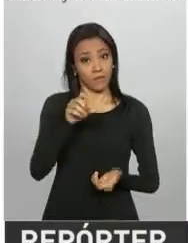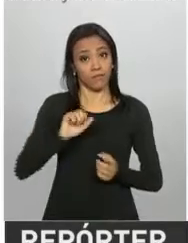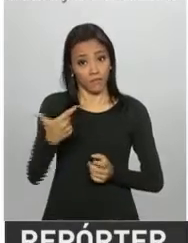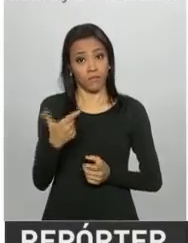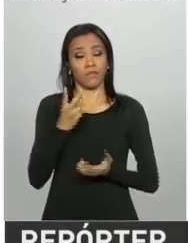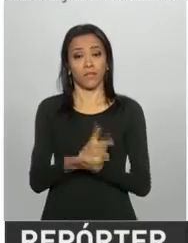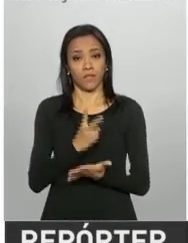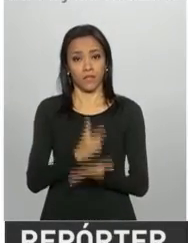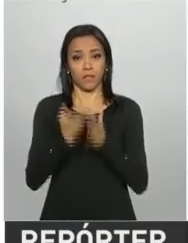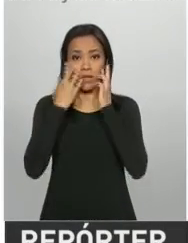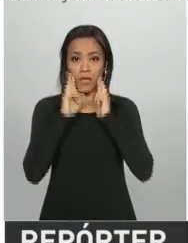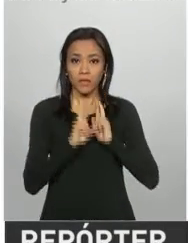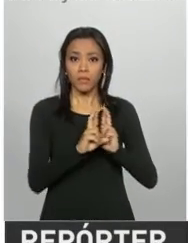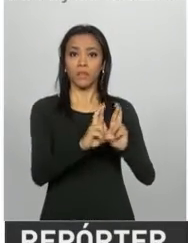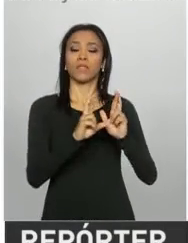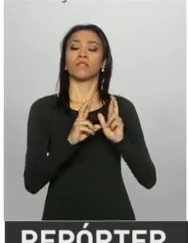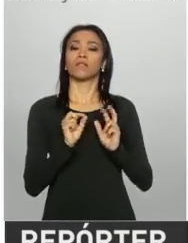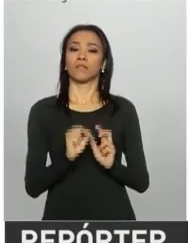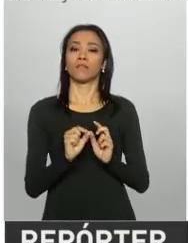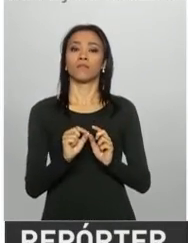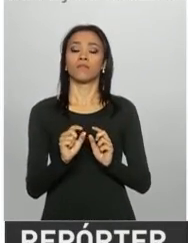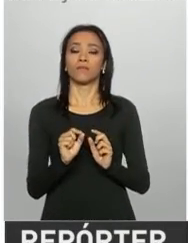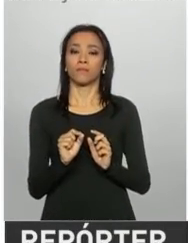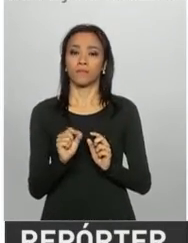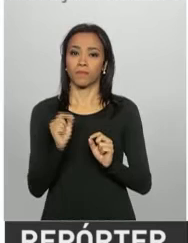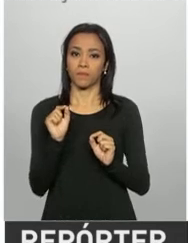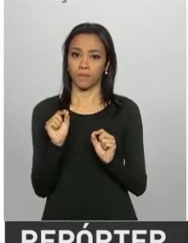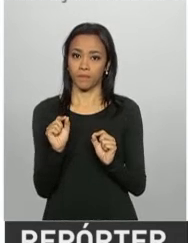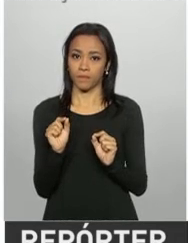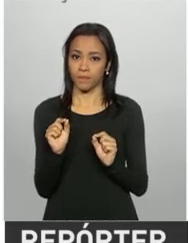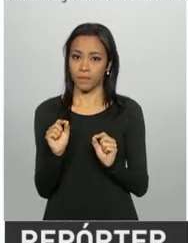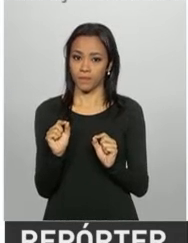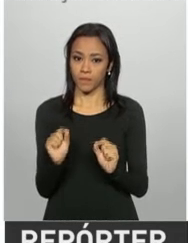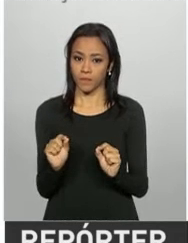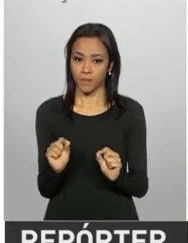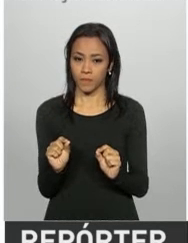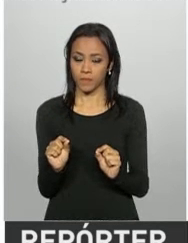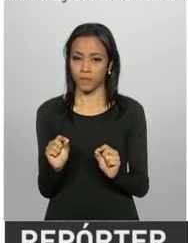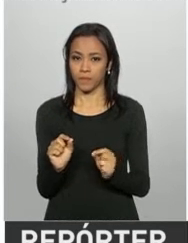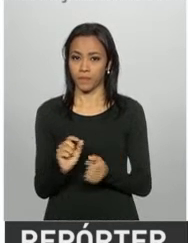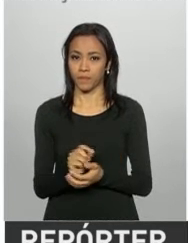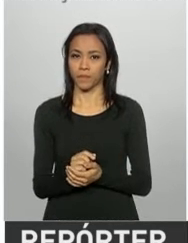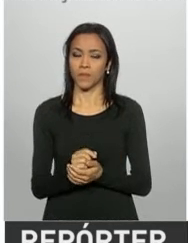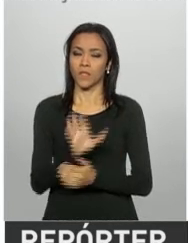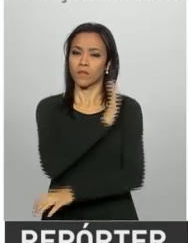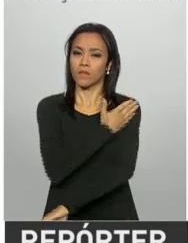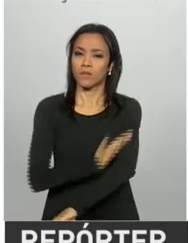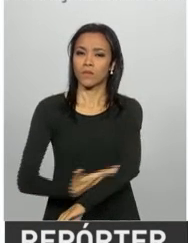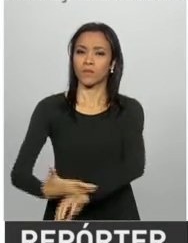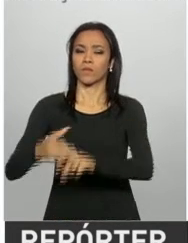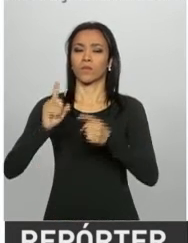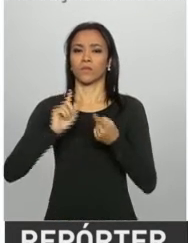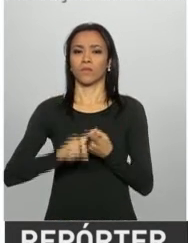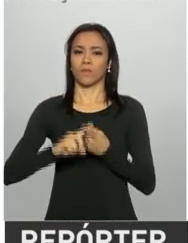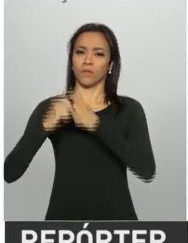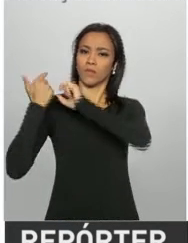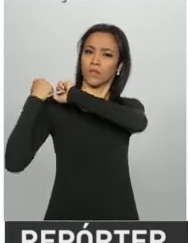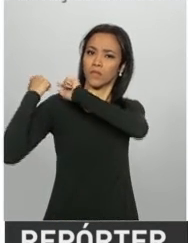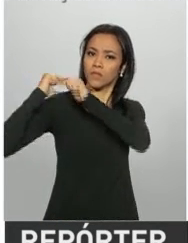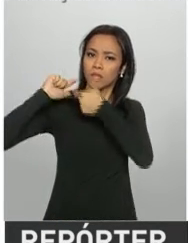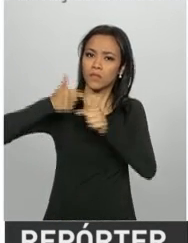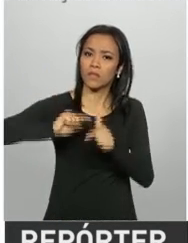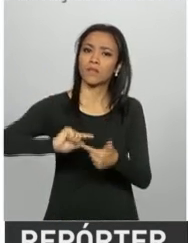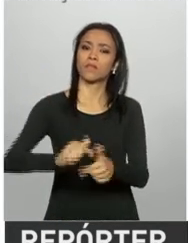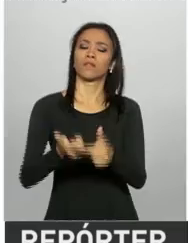é respeitando também a questão dos dos costumes tradicionais dos costumes